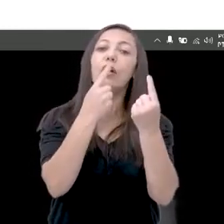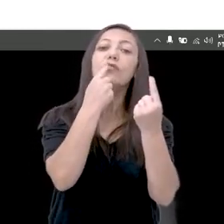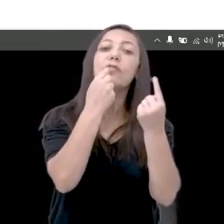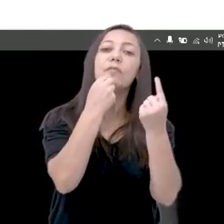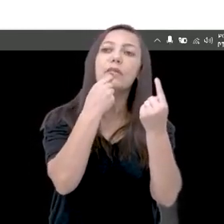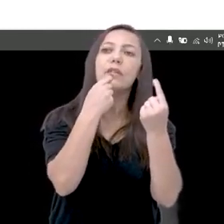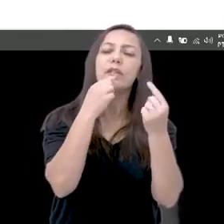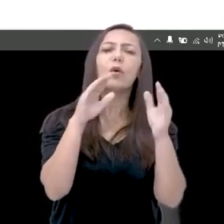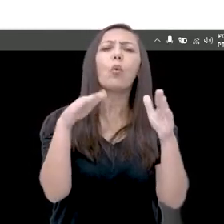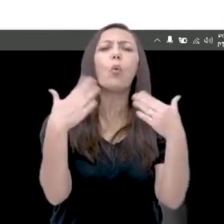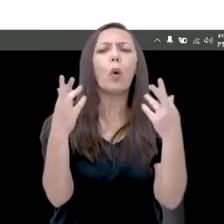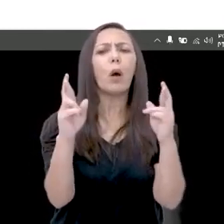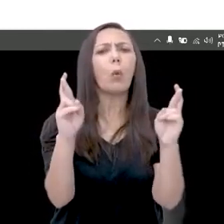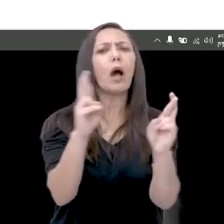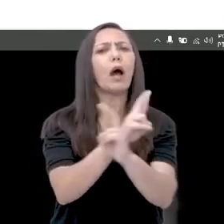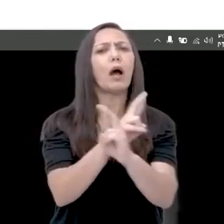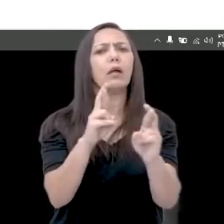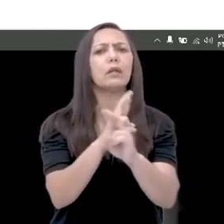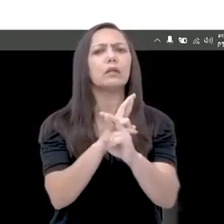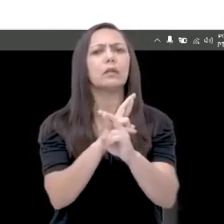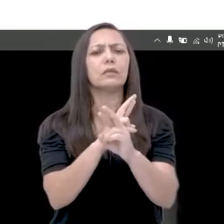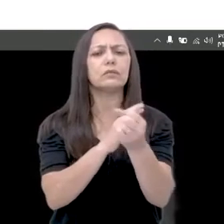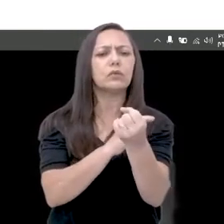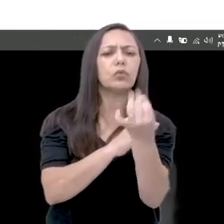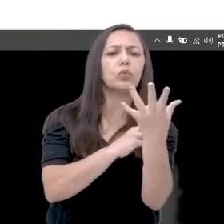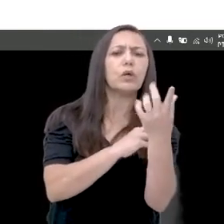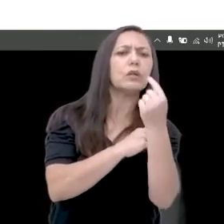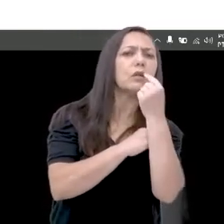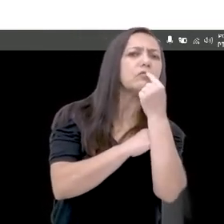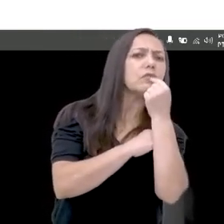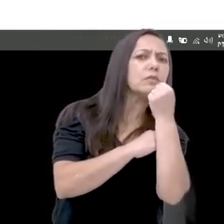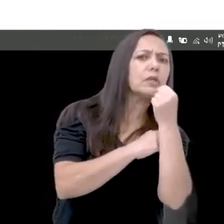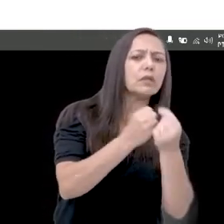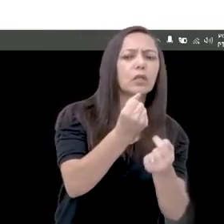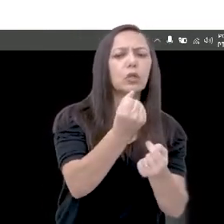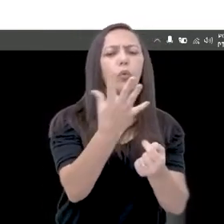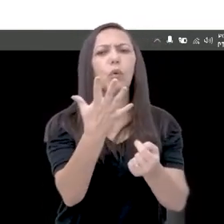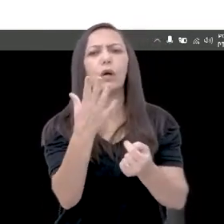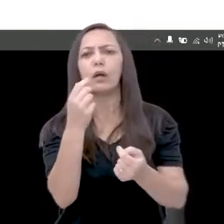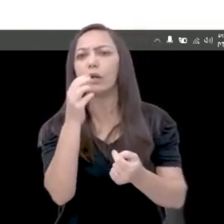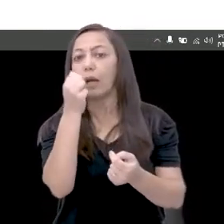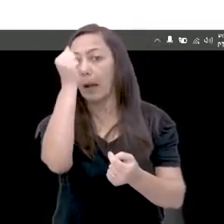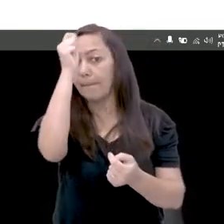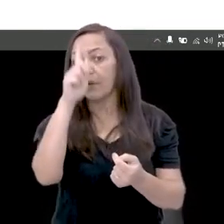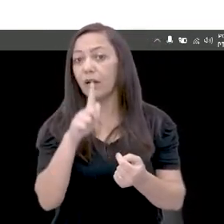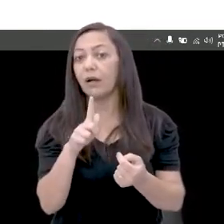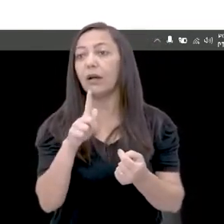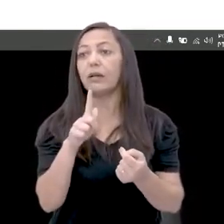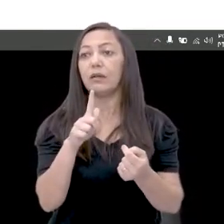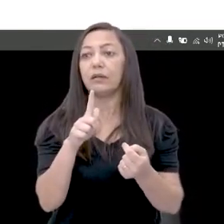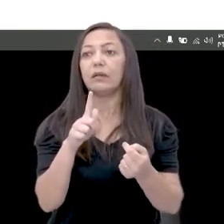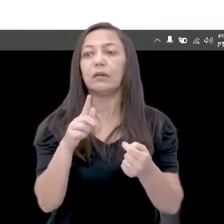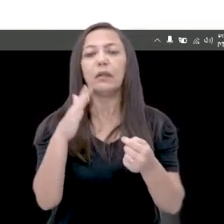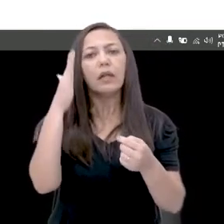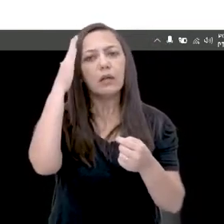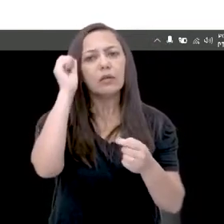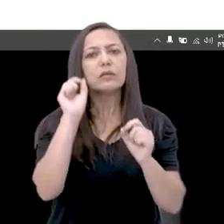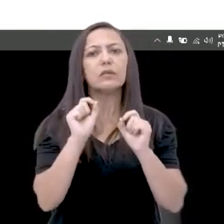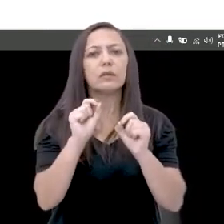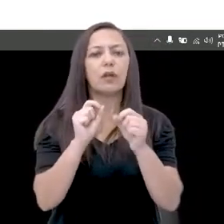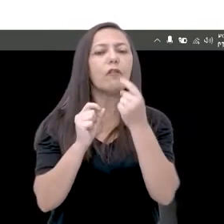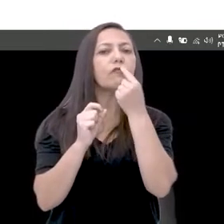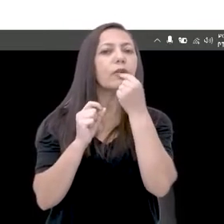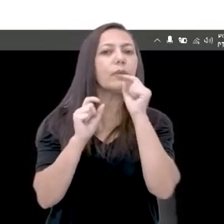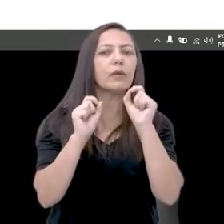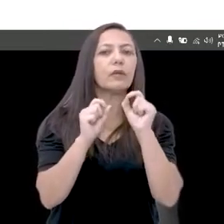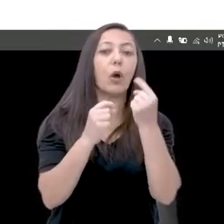ela quer a razão entre a quantidade de tinta vermelha e a quantidade de tinta amarela, eu sei que a